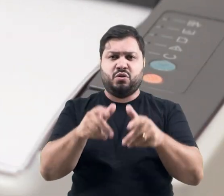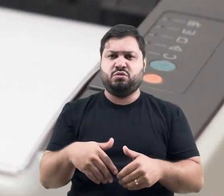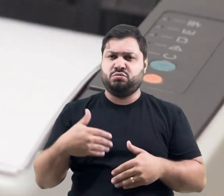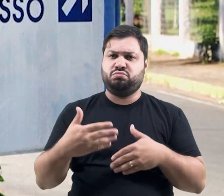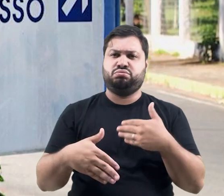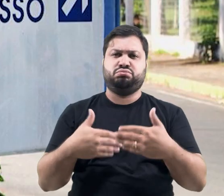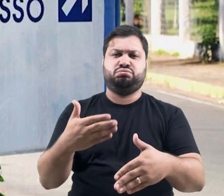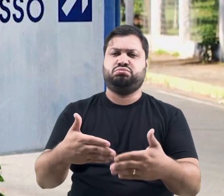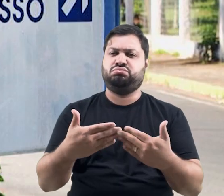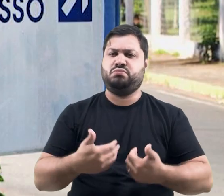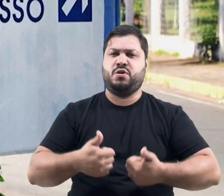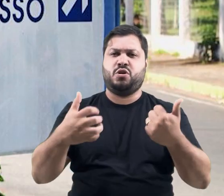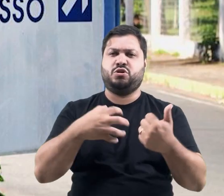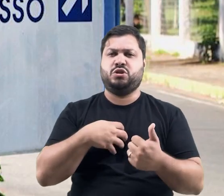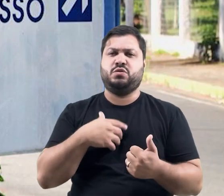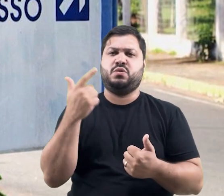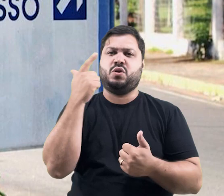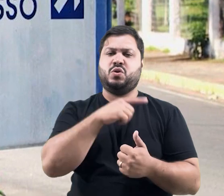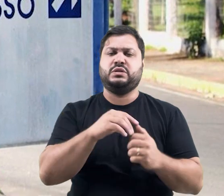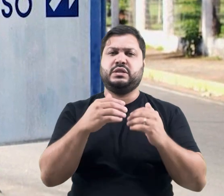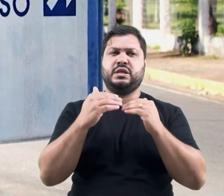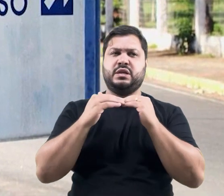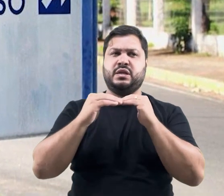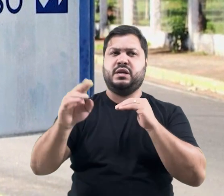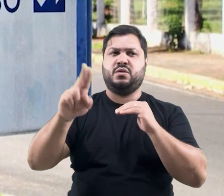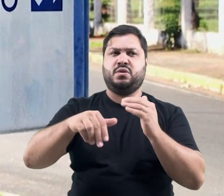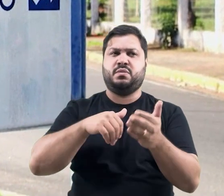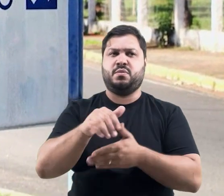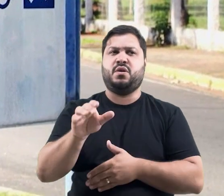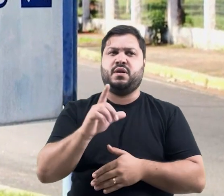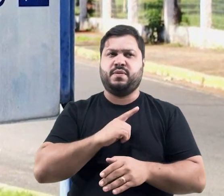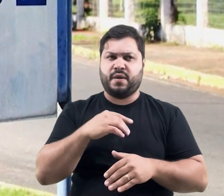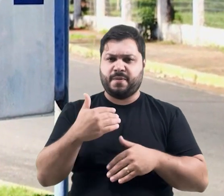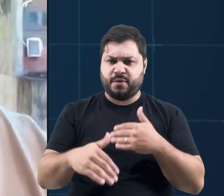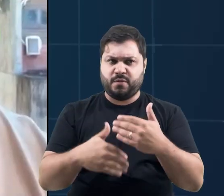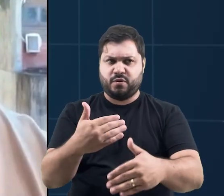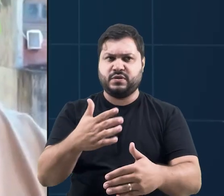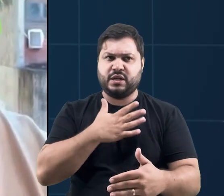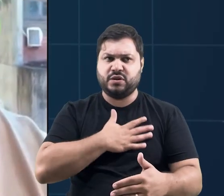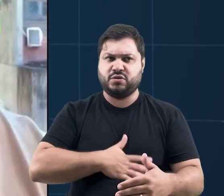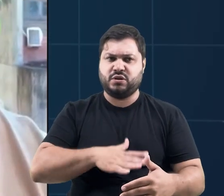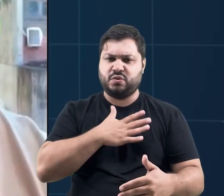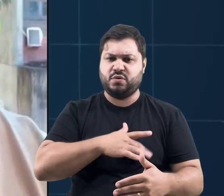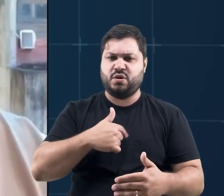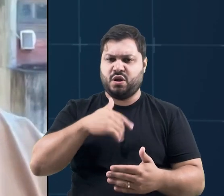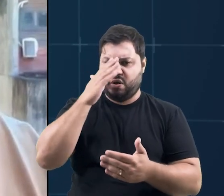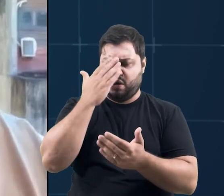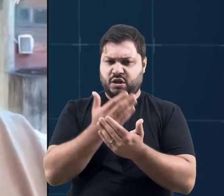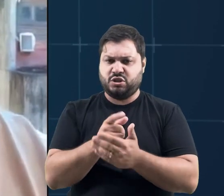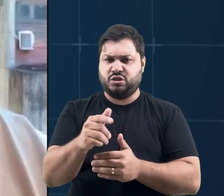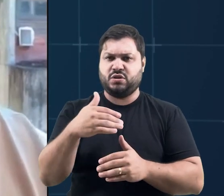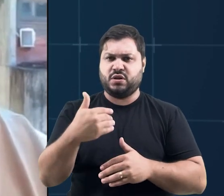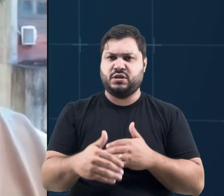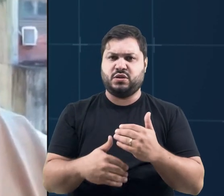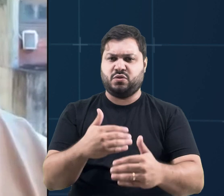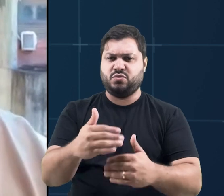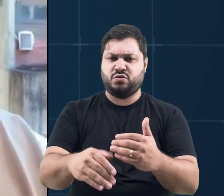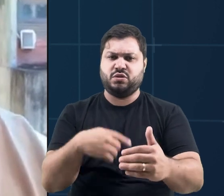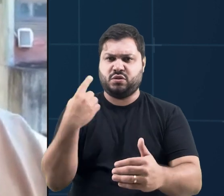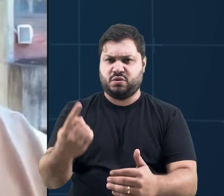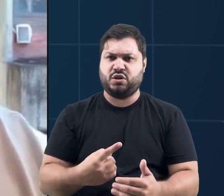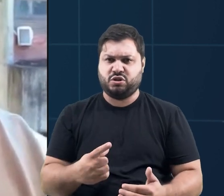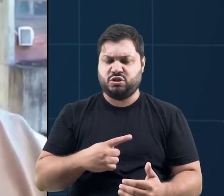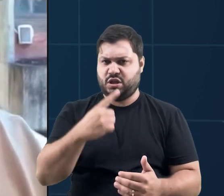até agora tudo está fluindo da melhor forma para o alcance da estabilidade. Vem sido um processo bem tranquilo, eu acredito que por